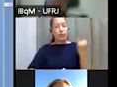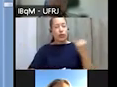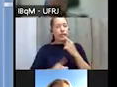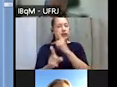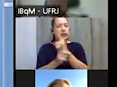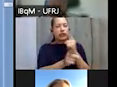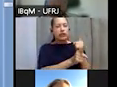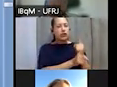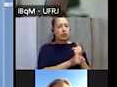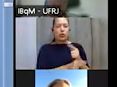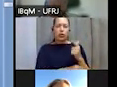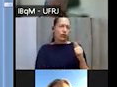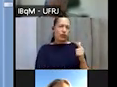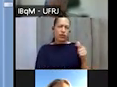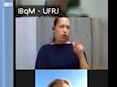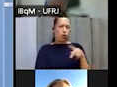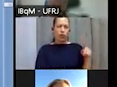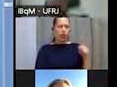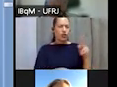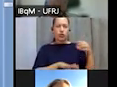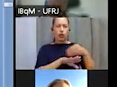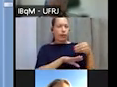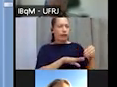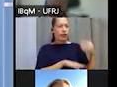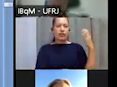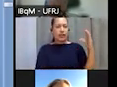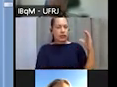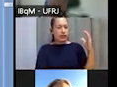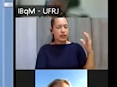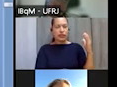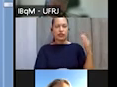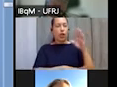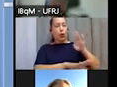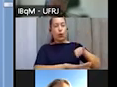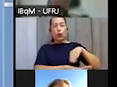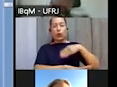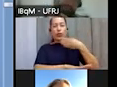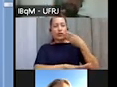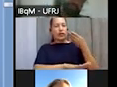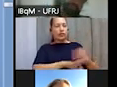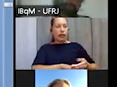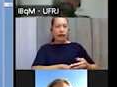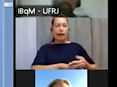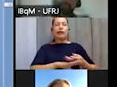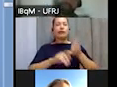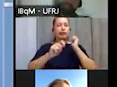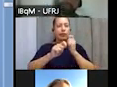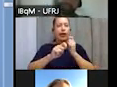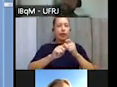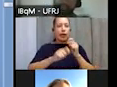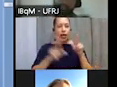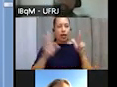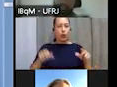nenhum professor universitário, paleontólogo, cientista, passando o dia inteiro numa frente de lavra como essa. Quem vai